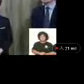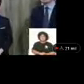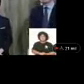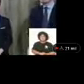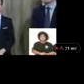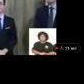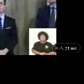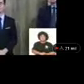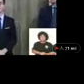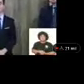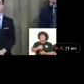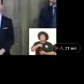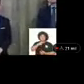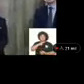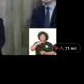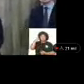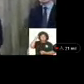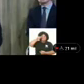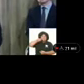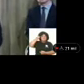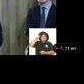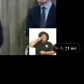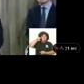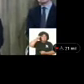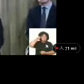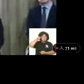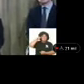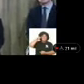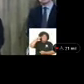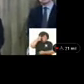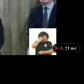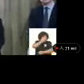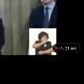eu tive a experiência de uma anestesia celestial.